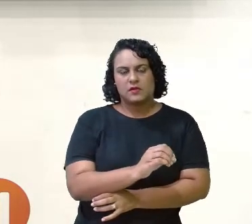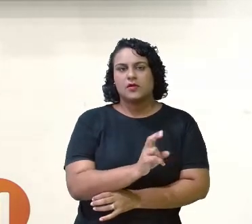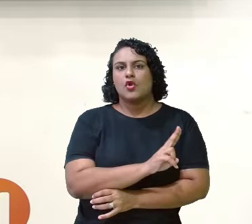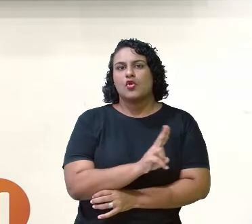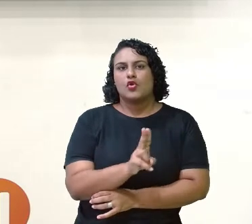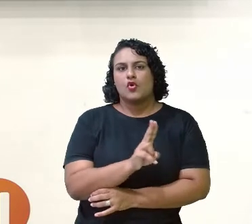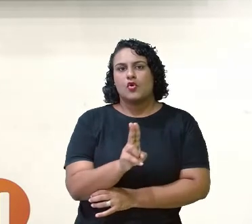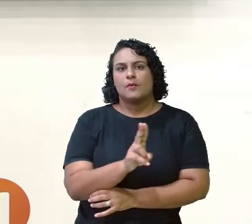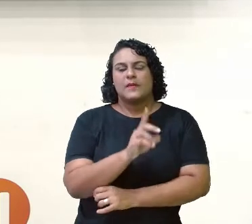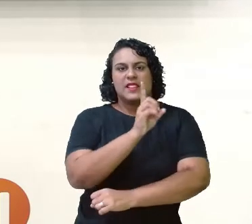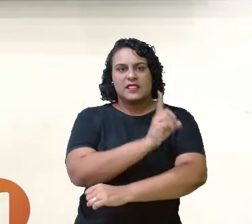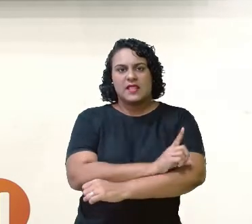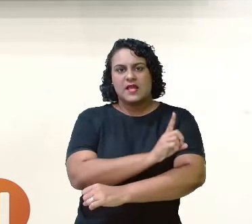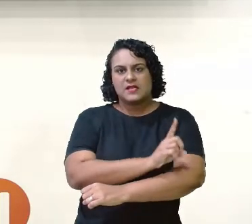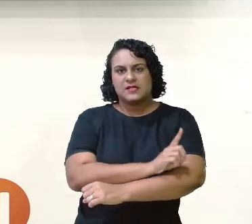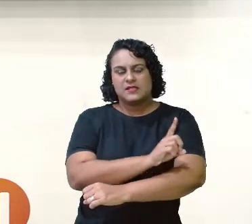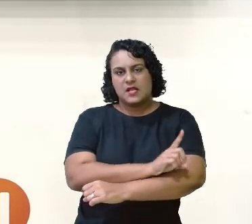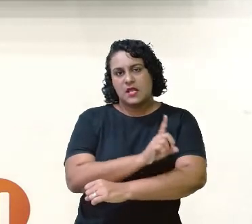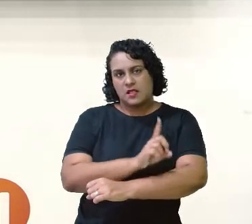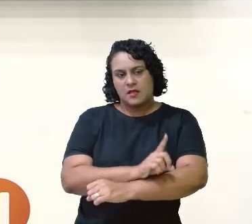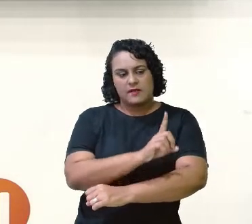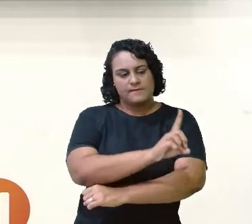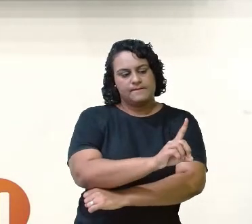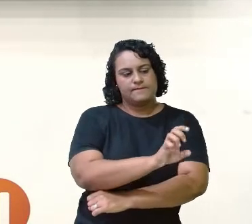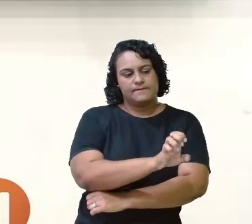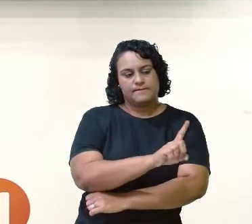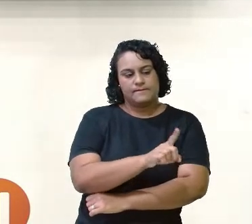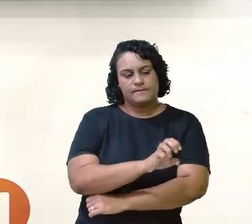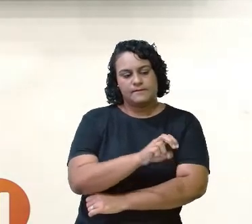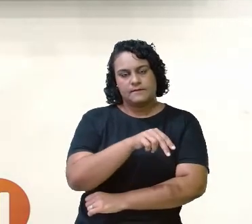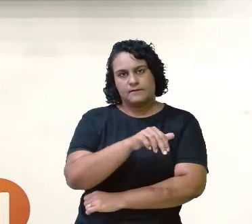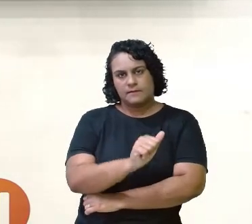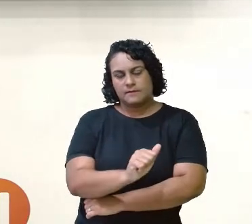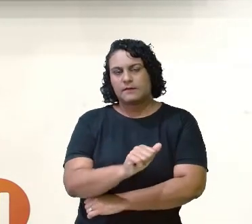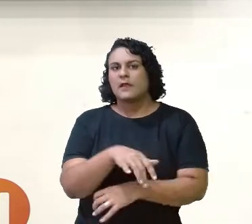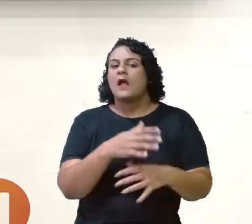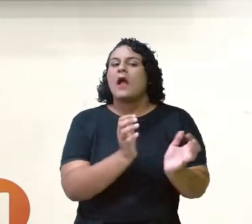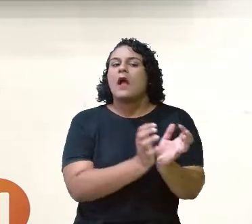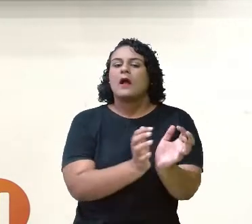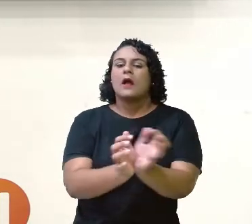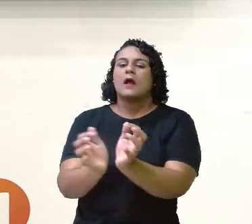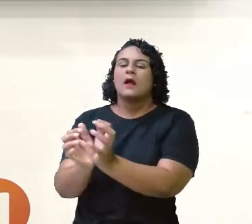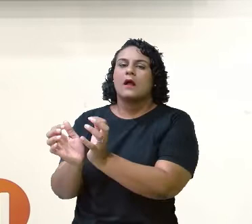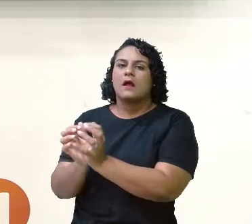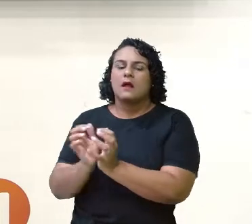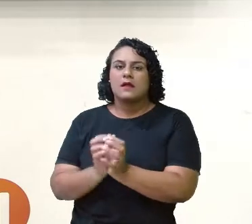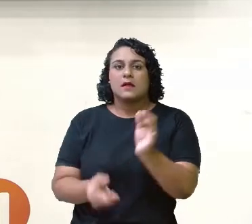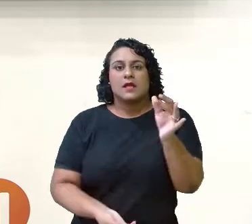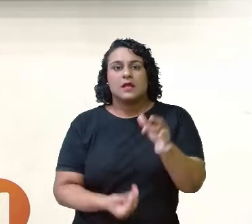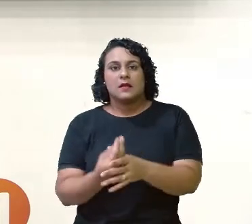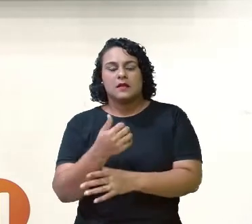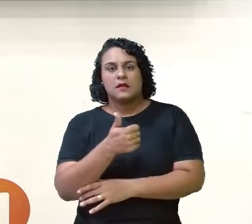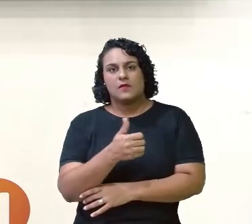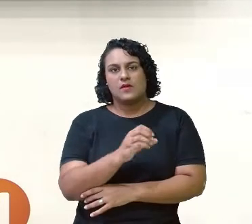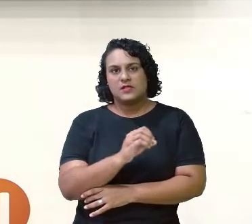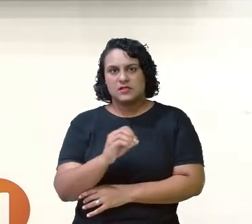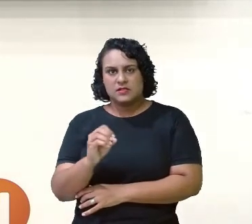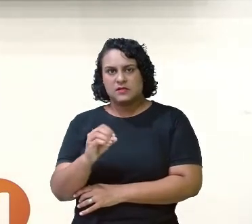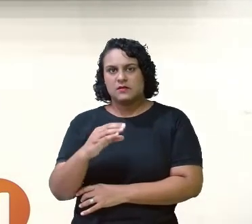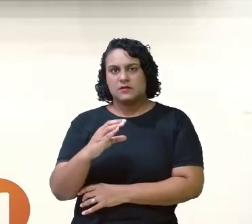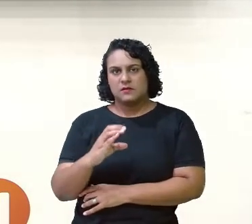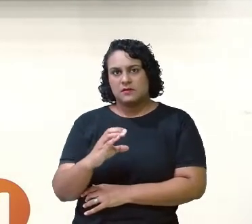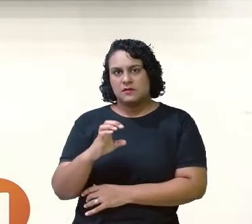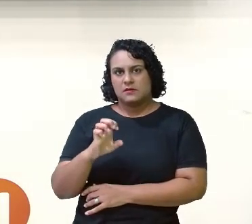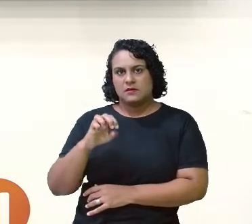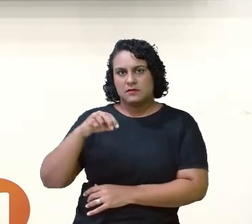nome de dezena. Assim, cada grupo de 10 dezenas forma uma centena. Percebe,